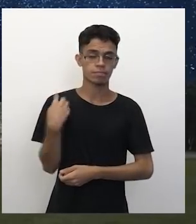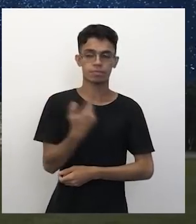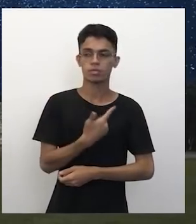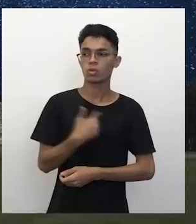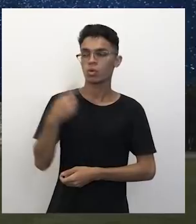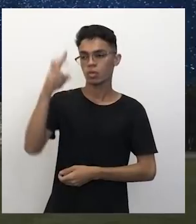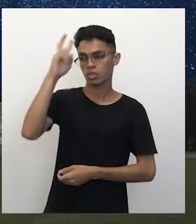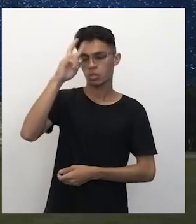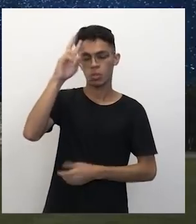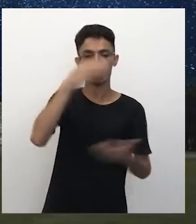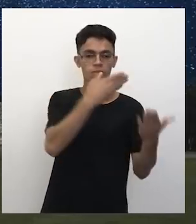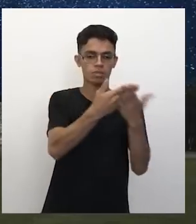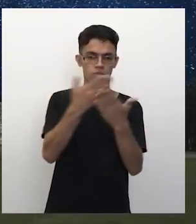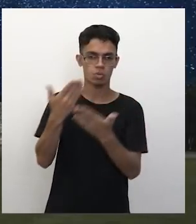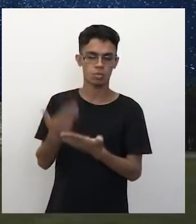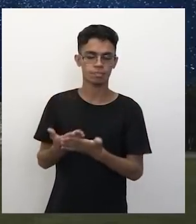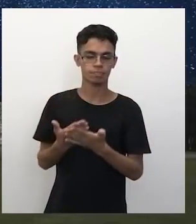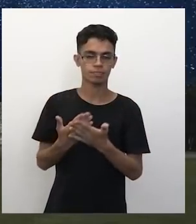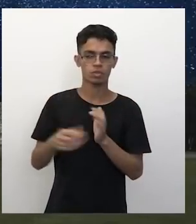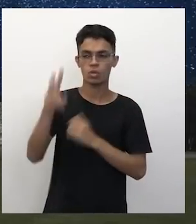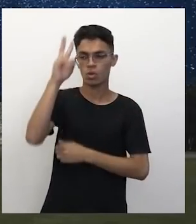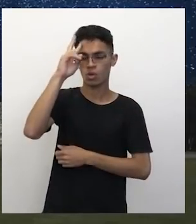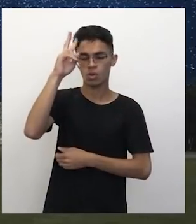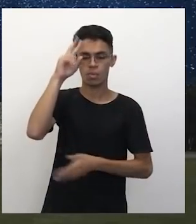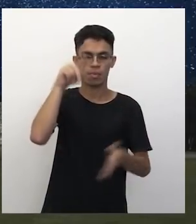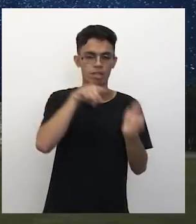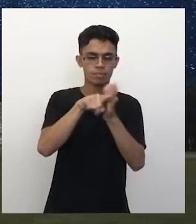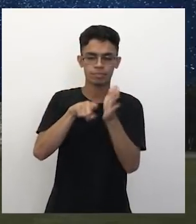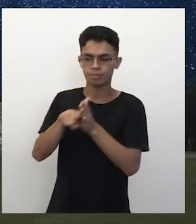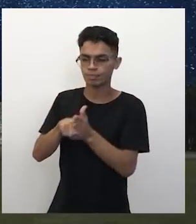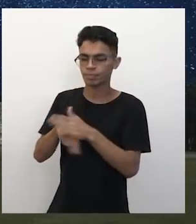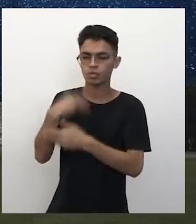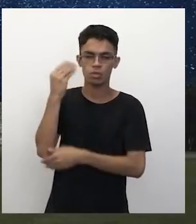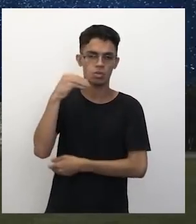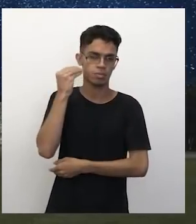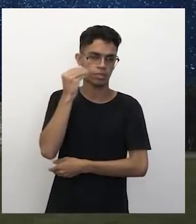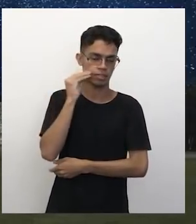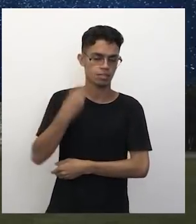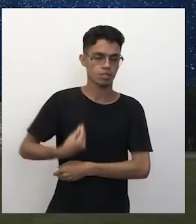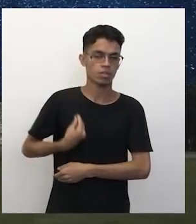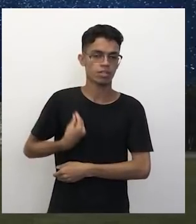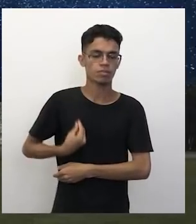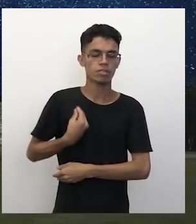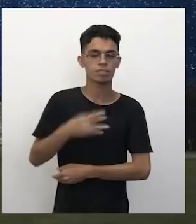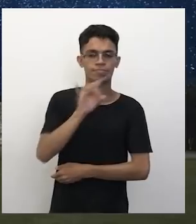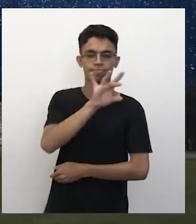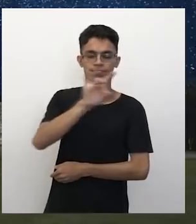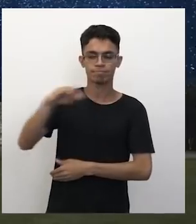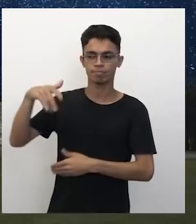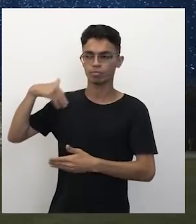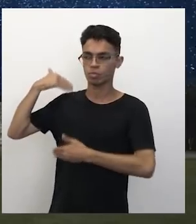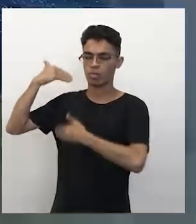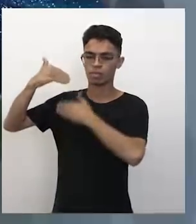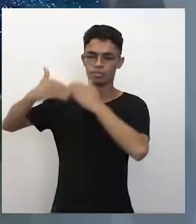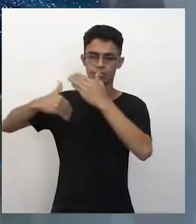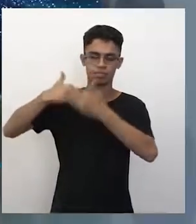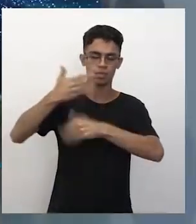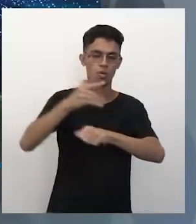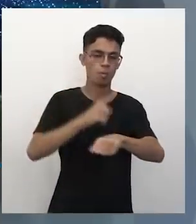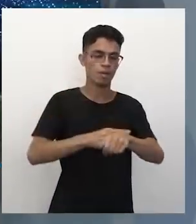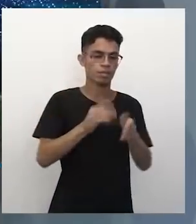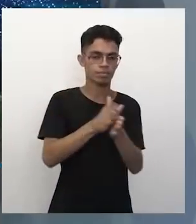história, pois compete a ela investigar as experiências humanas ao longo do tempo.